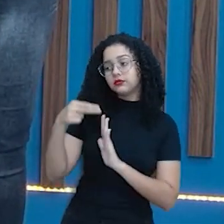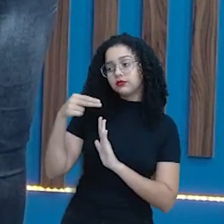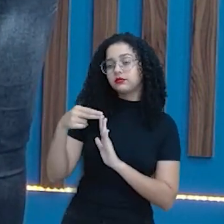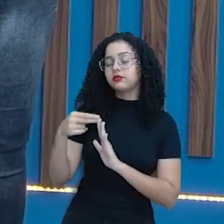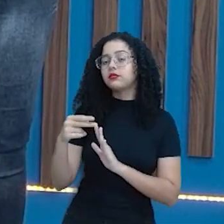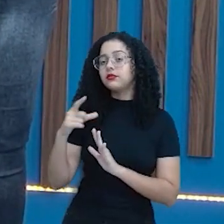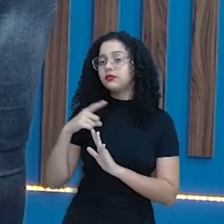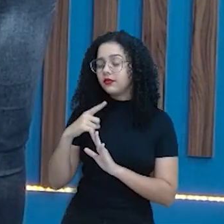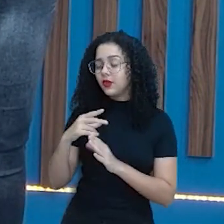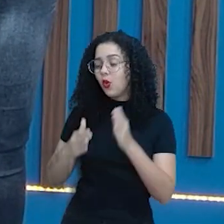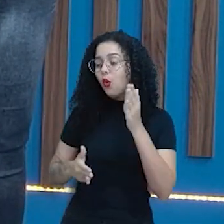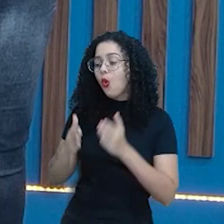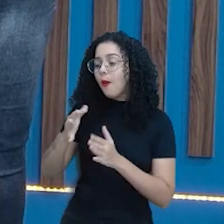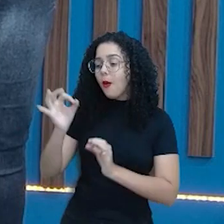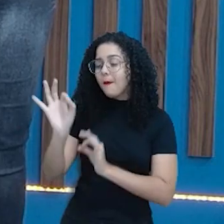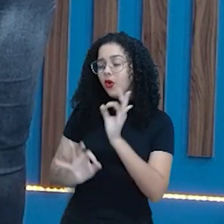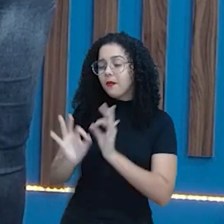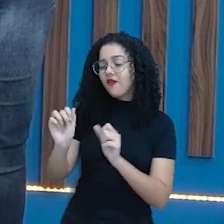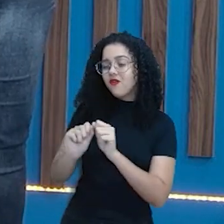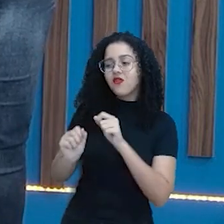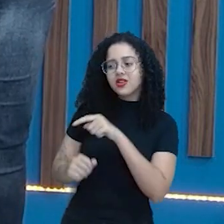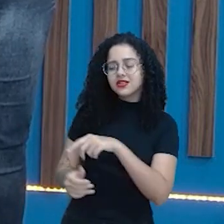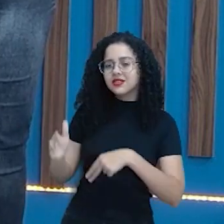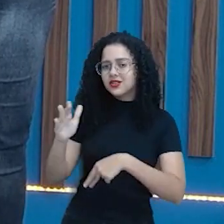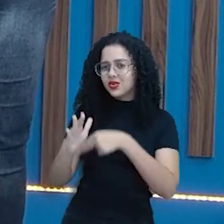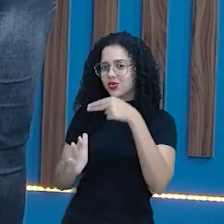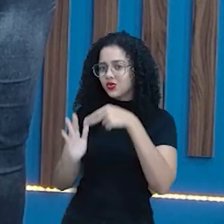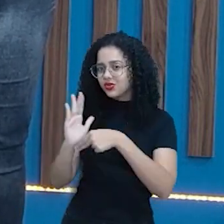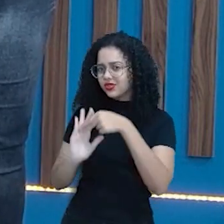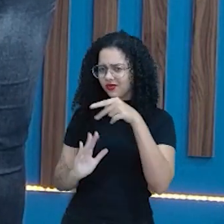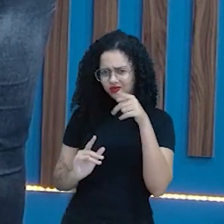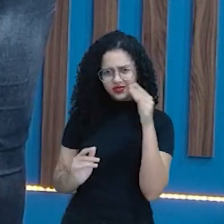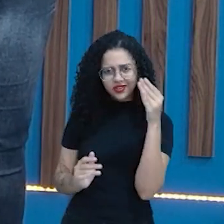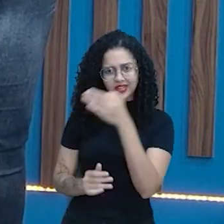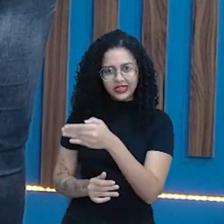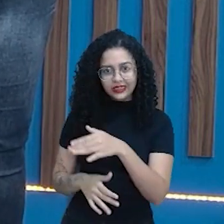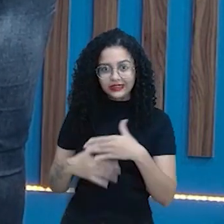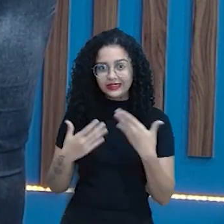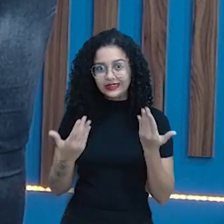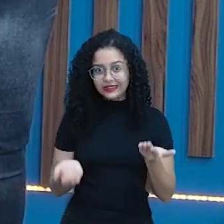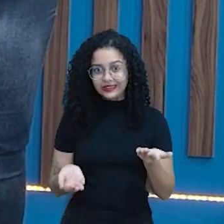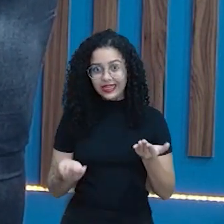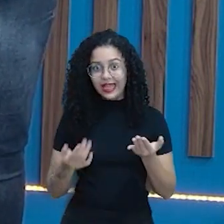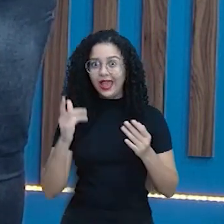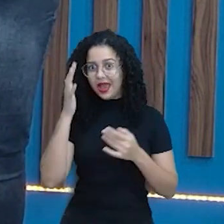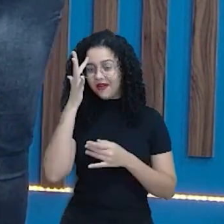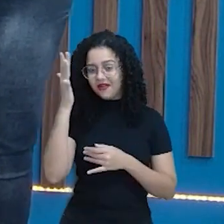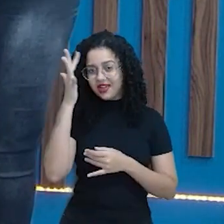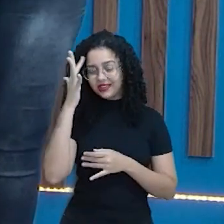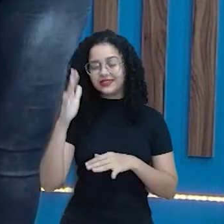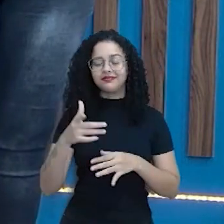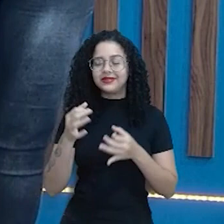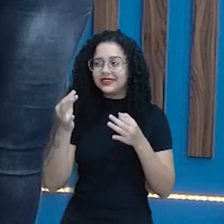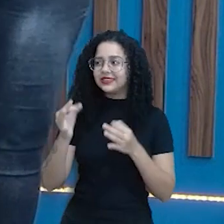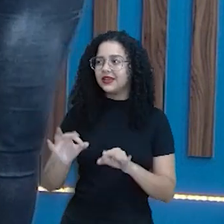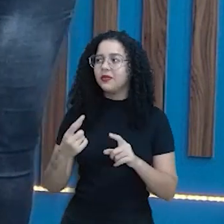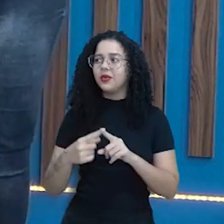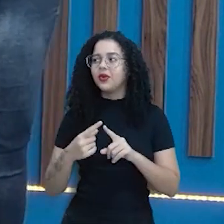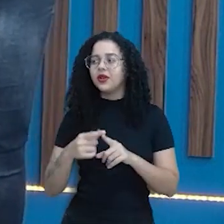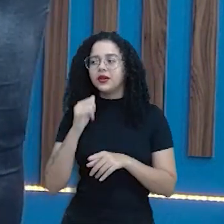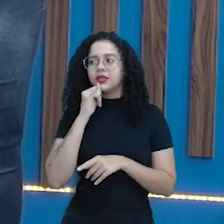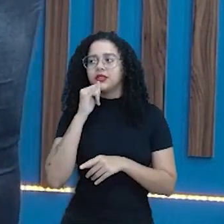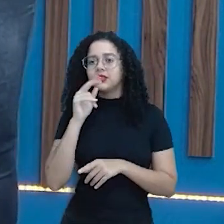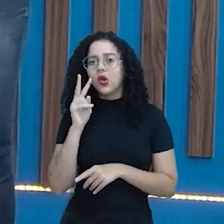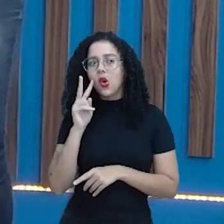robô programado para fazer aquela intervenção. Você iria? É uma reflexão. Exatamente, né? Porque a gente olhando